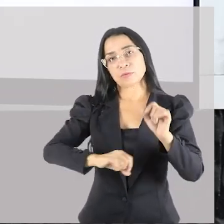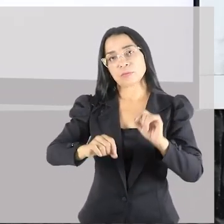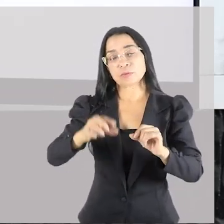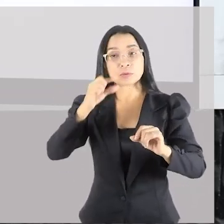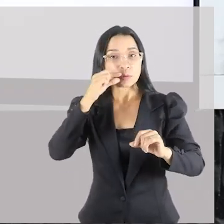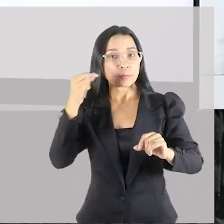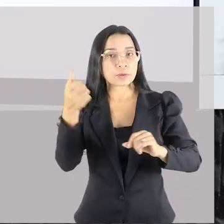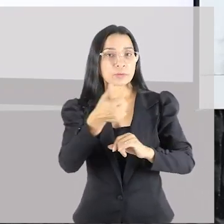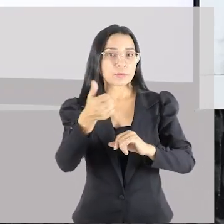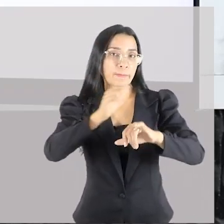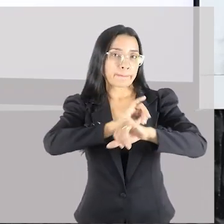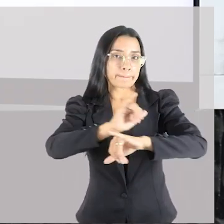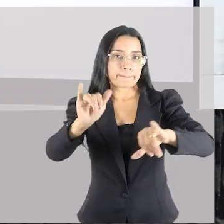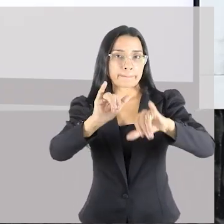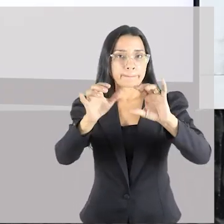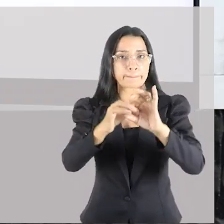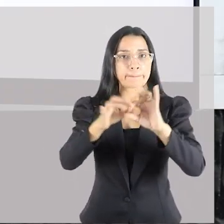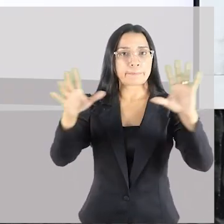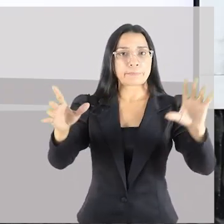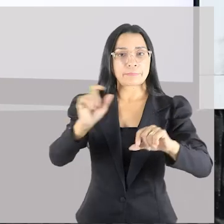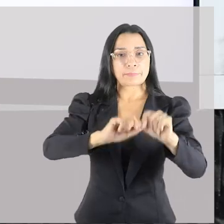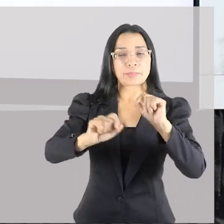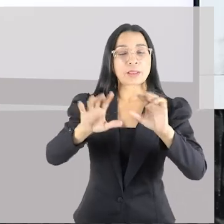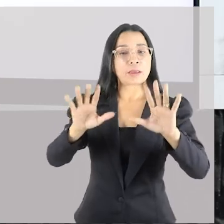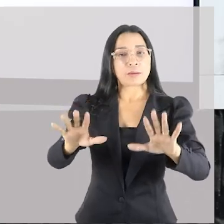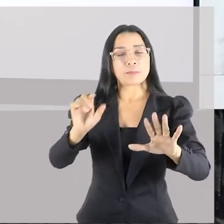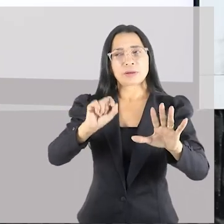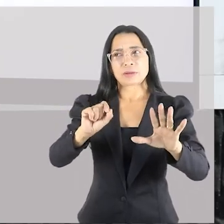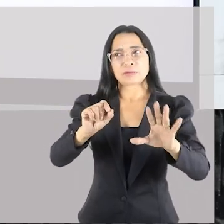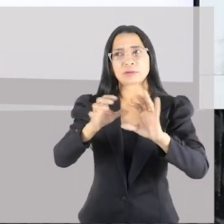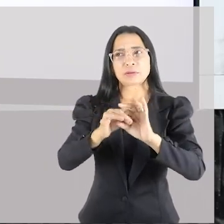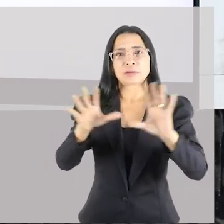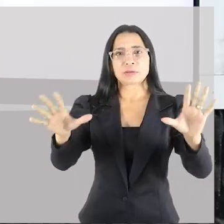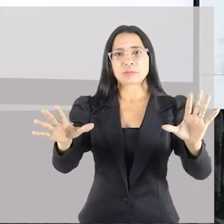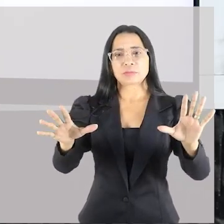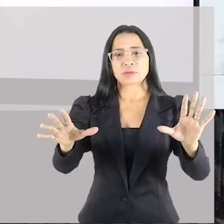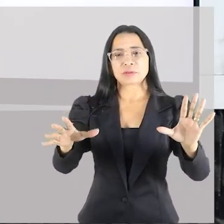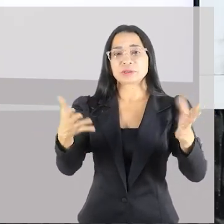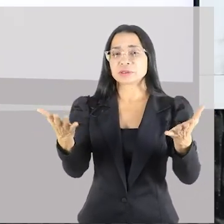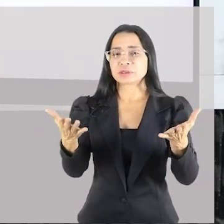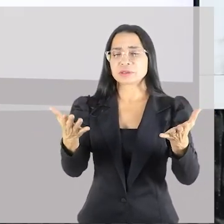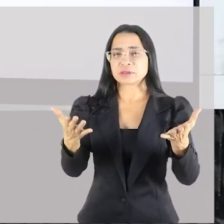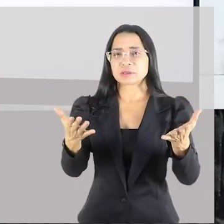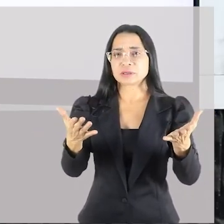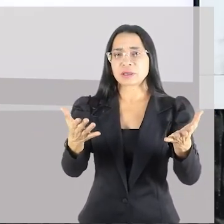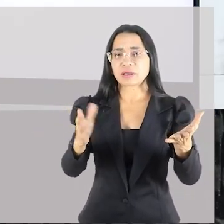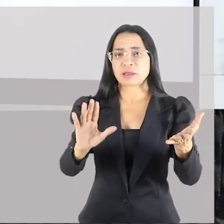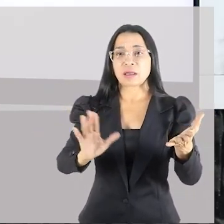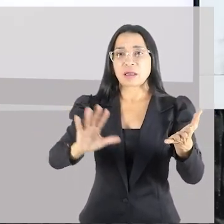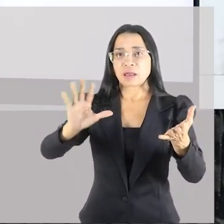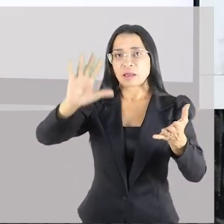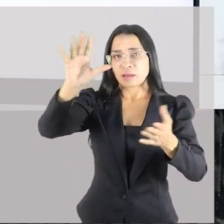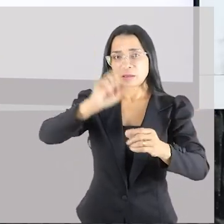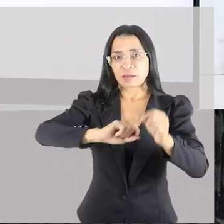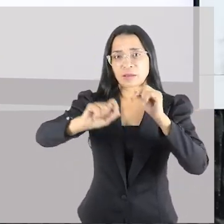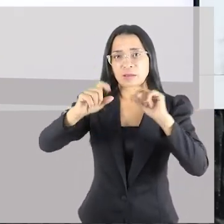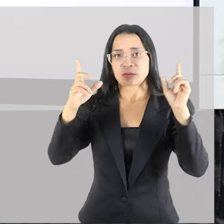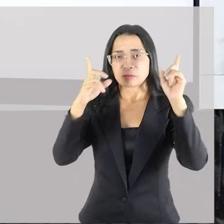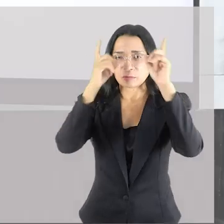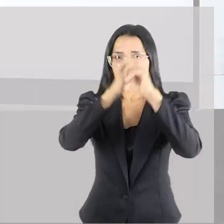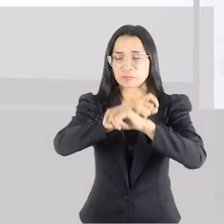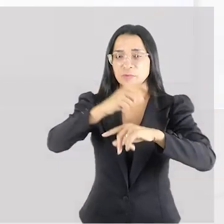I, então, proclama essa independência, mas é uma independência que ela custa caro para o povo brasileiro. Vamos ver por